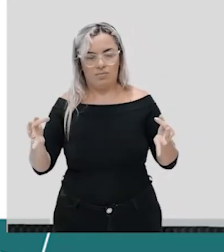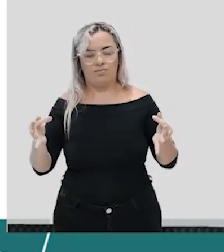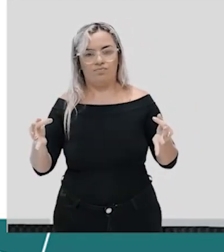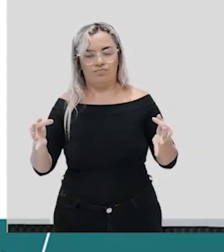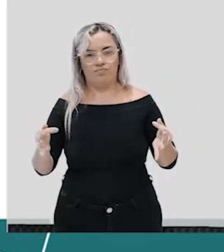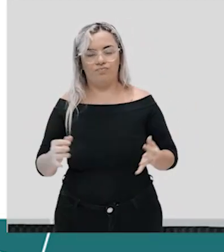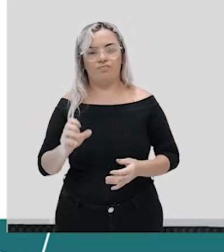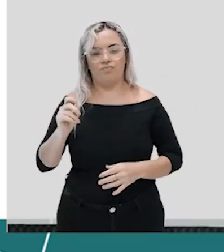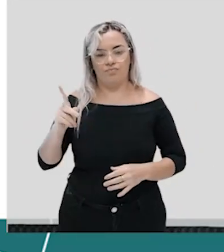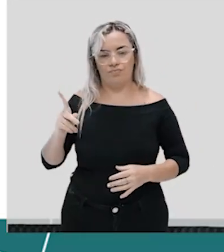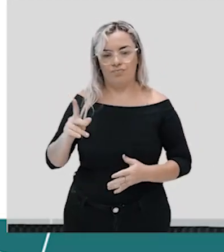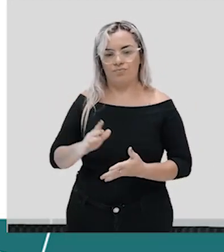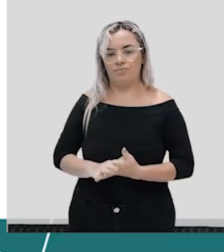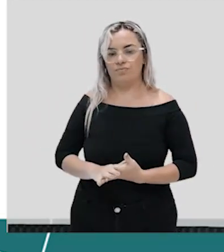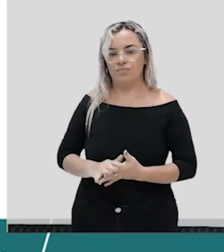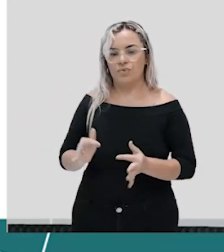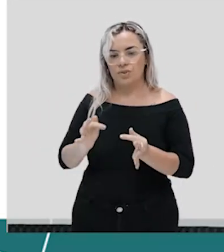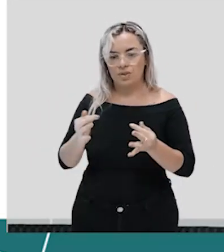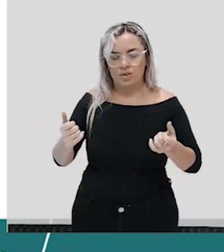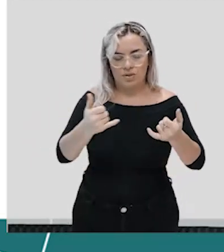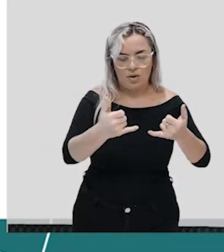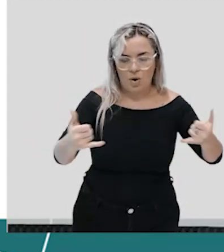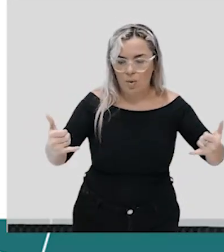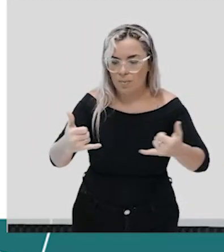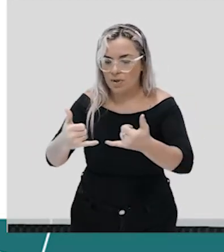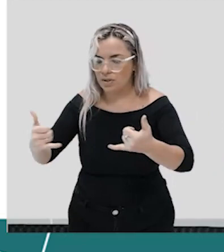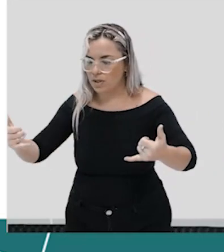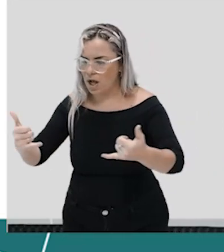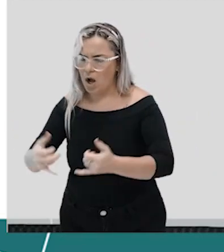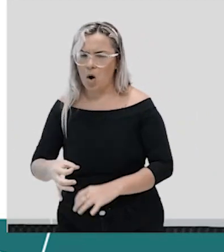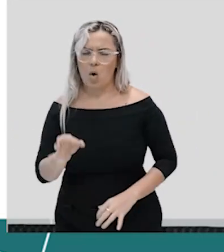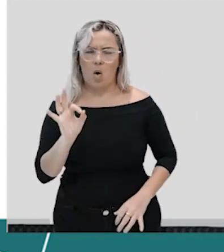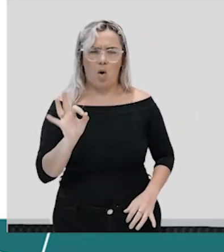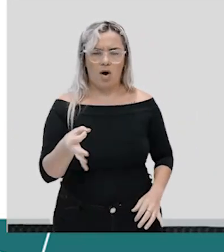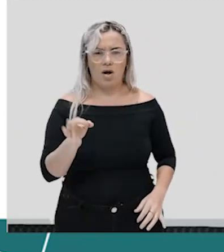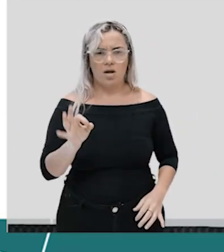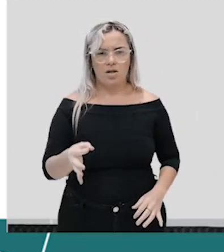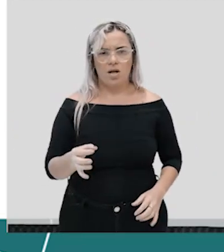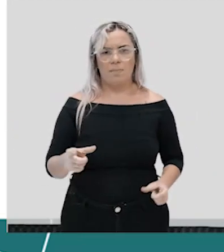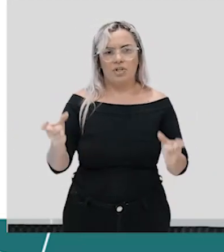outra. Completar corretamente as frases. Olha só.